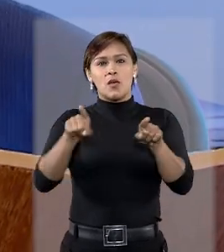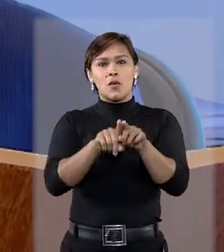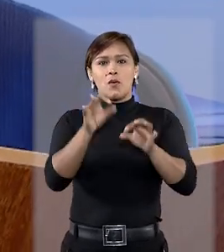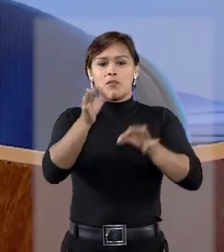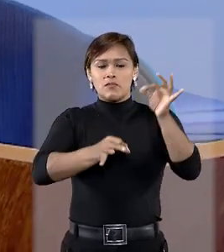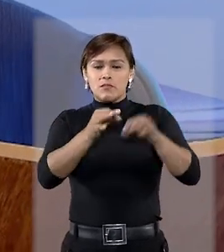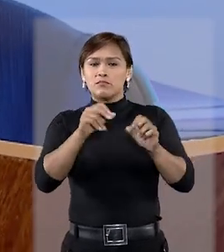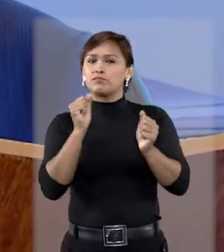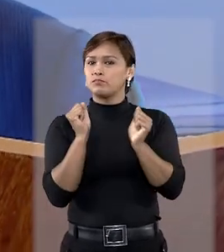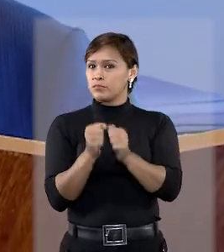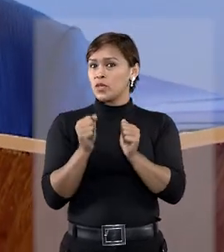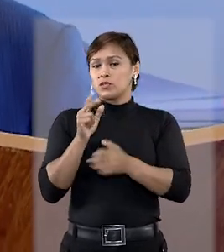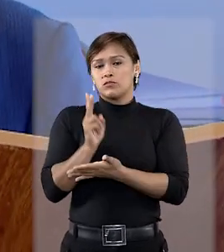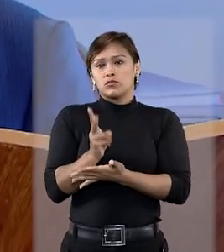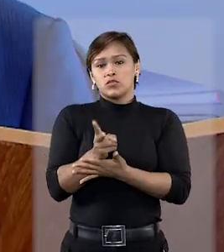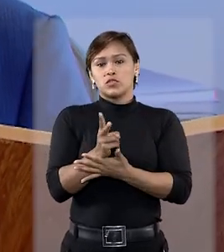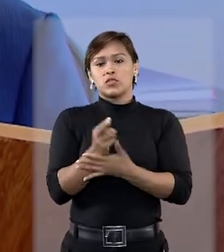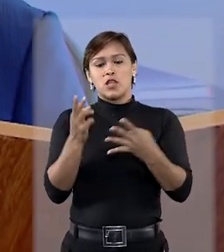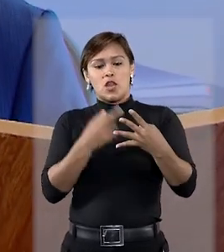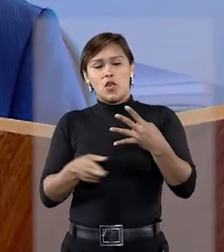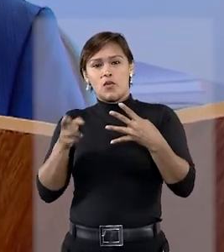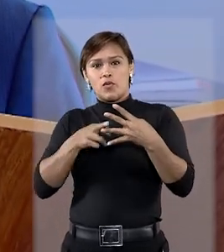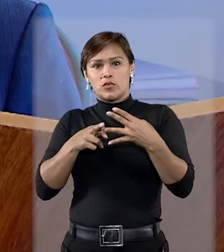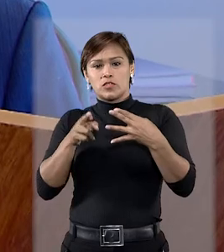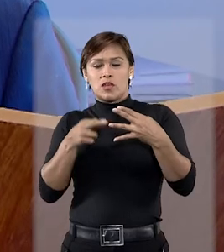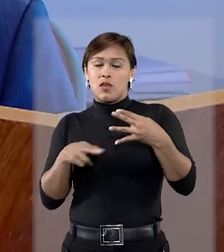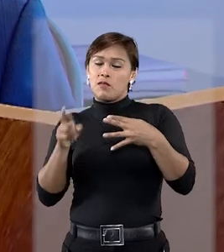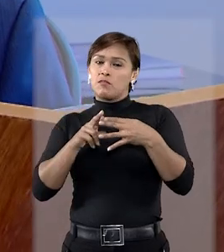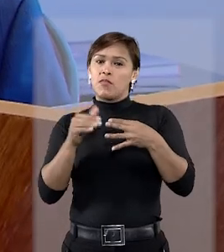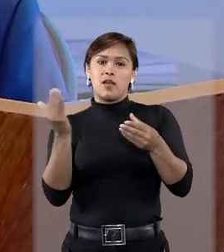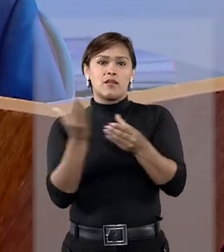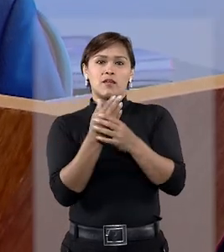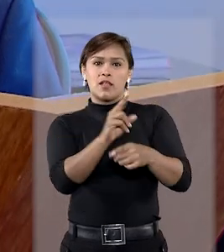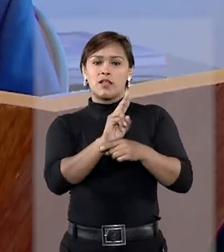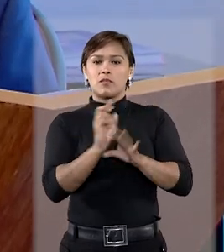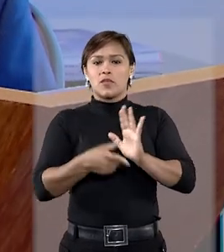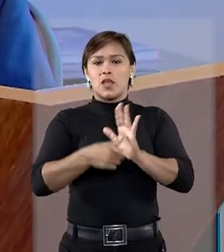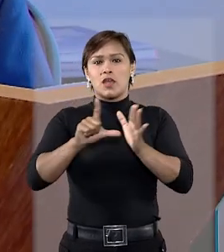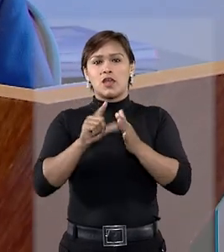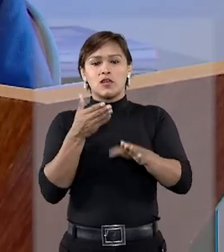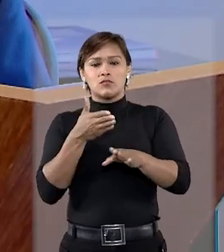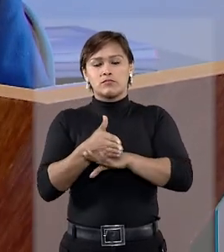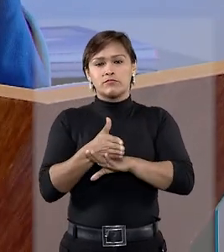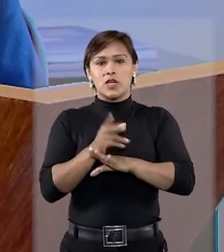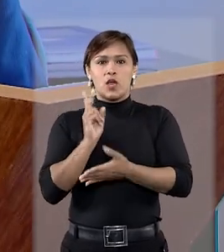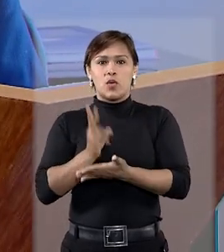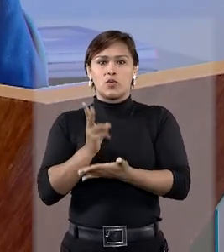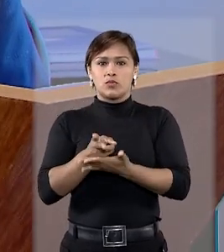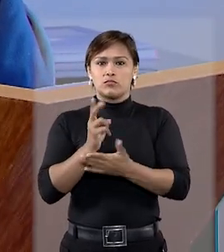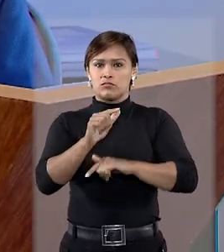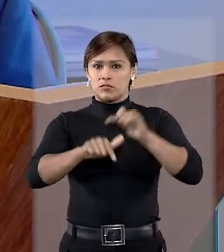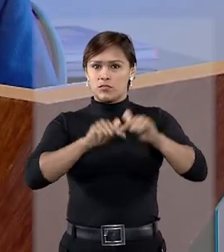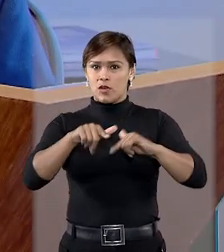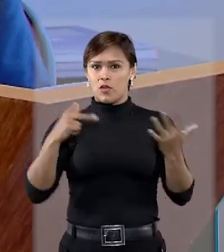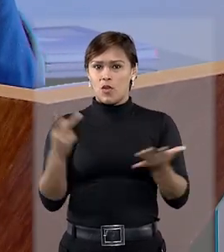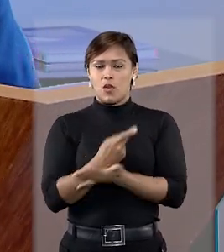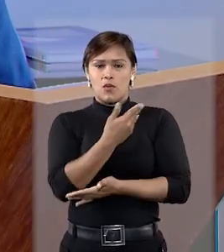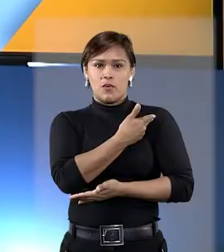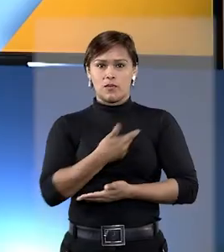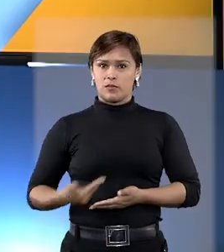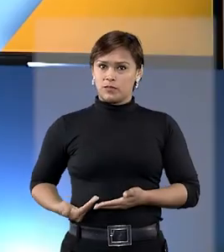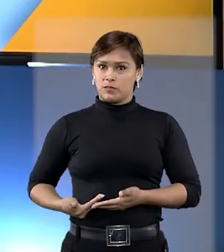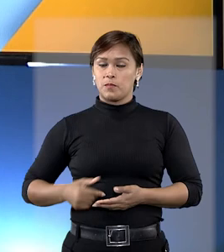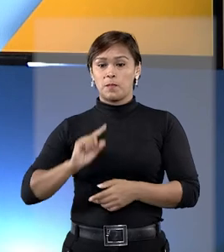demanda deve prosseguir nas instâncias ordinárias, mas sem a liminar que interrompeu a continuidade da prestação do serviço